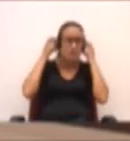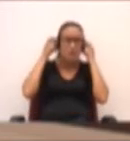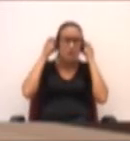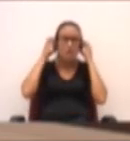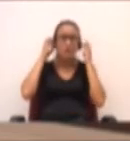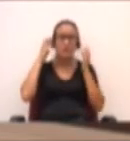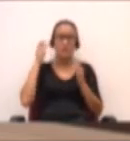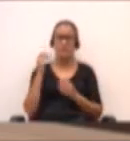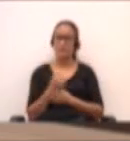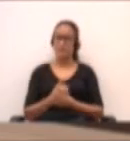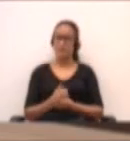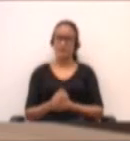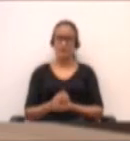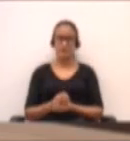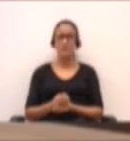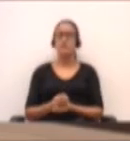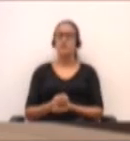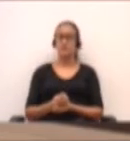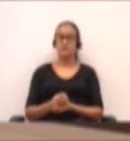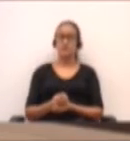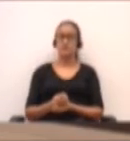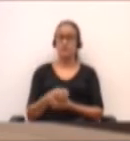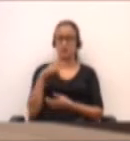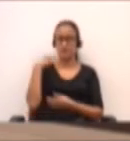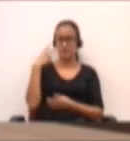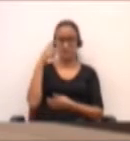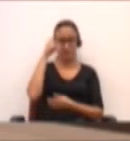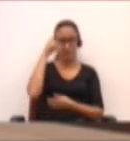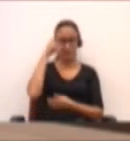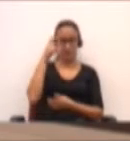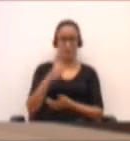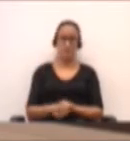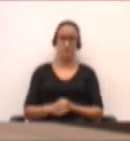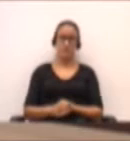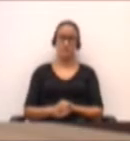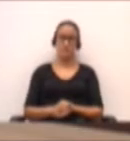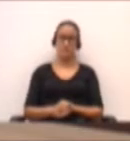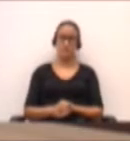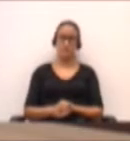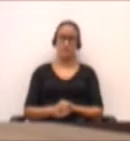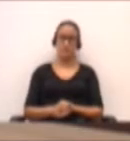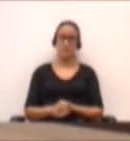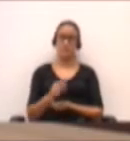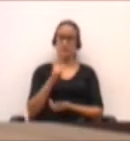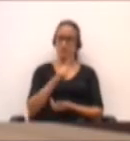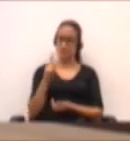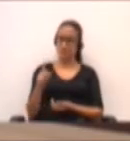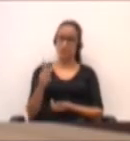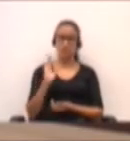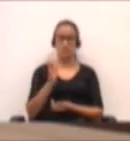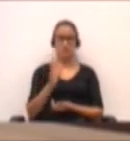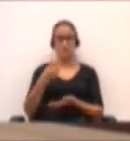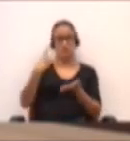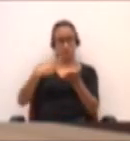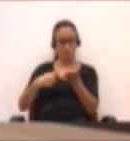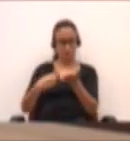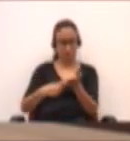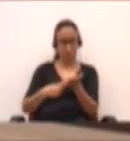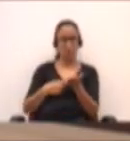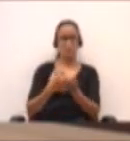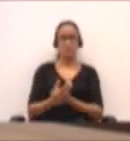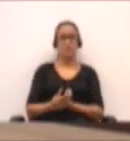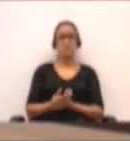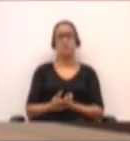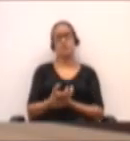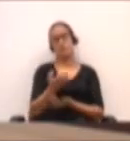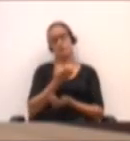ordem prevalece sobre a suspensão. Desculpa, eu já tinha pedido. Senhor presidente, como nós já havíamos combinado, eu queria pedir a